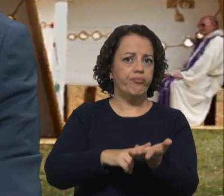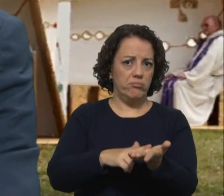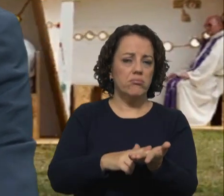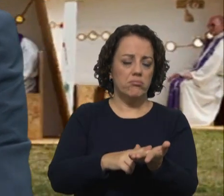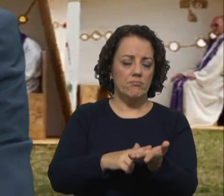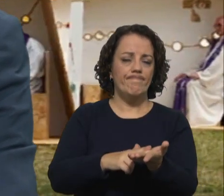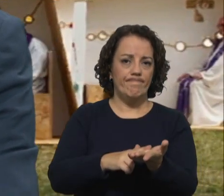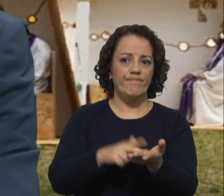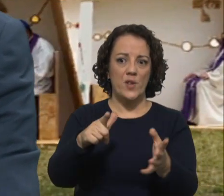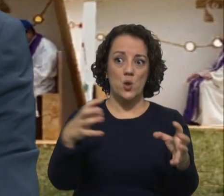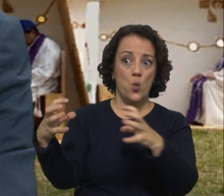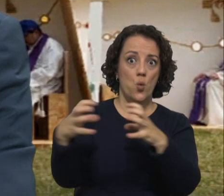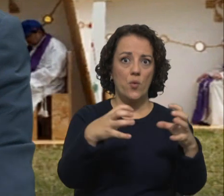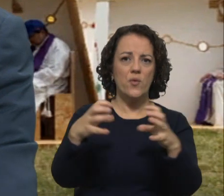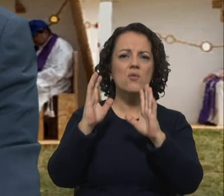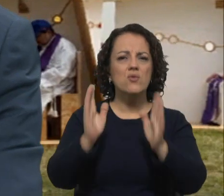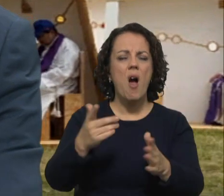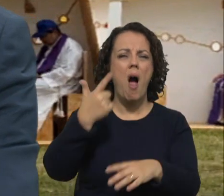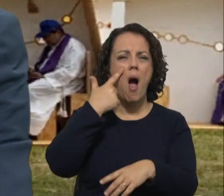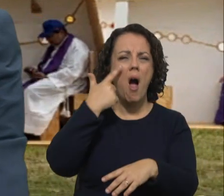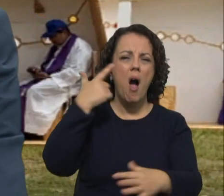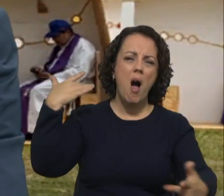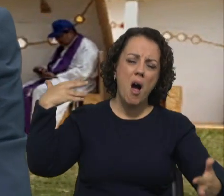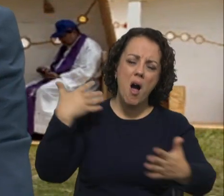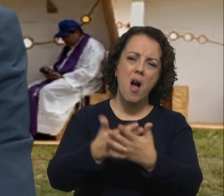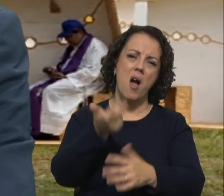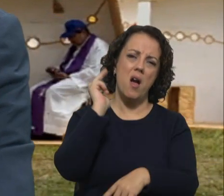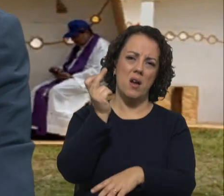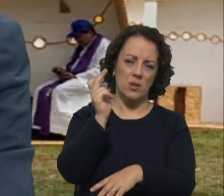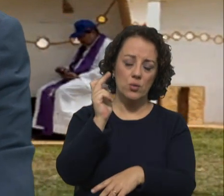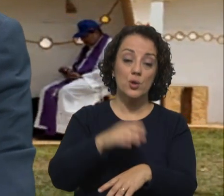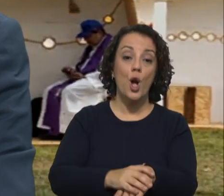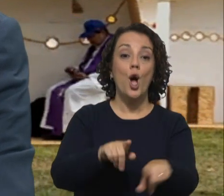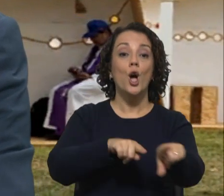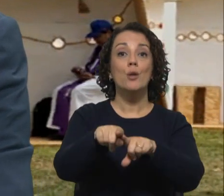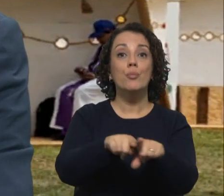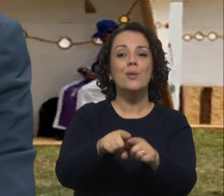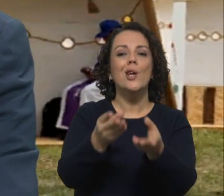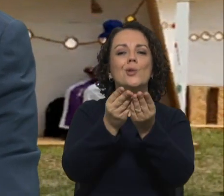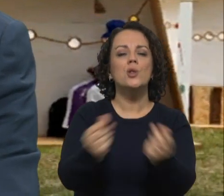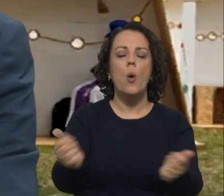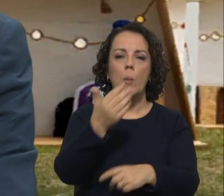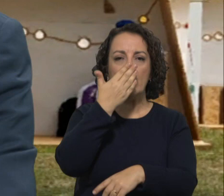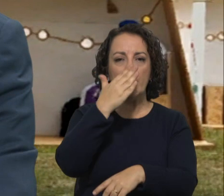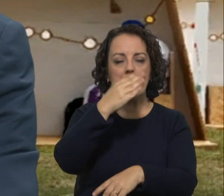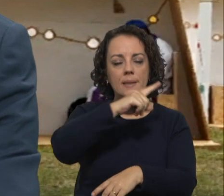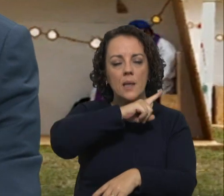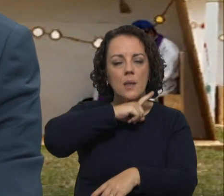um conflito que se prolonga há imensos anos, é um conflito cuja solução política parece muito difícil e